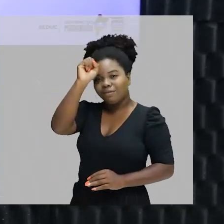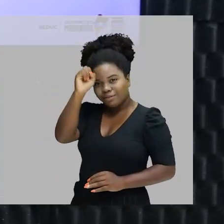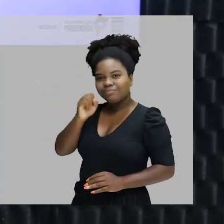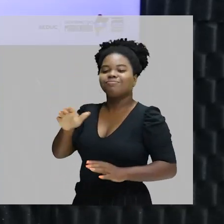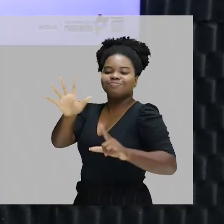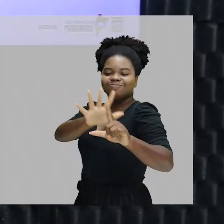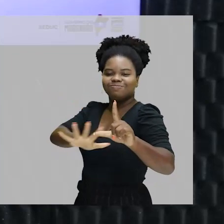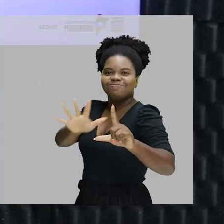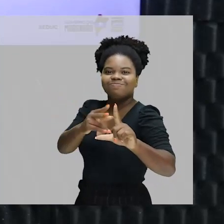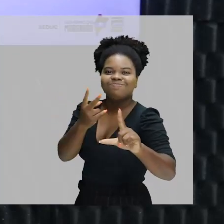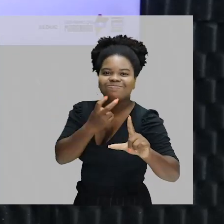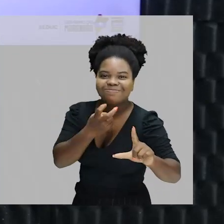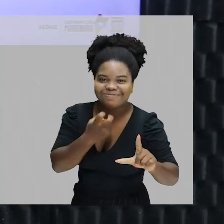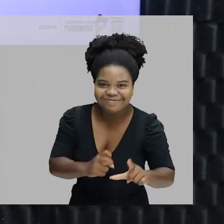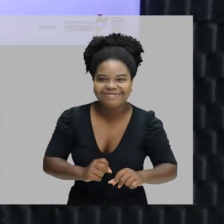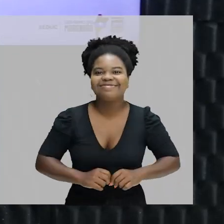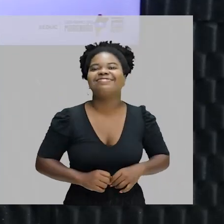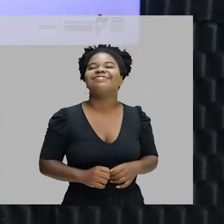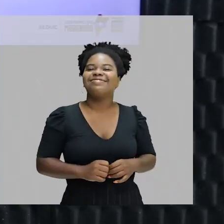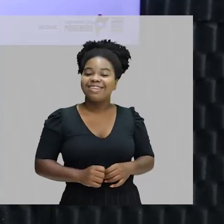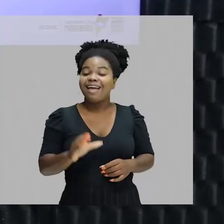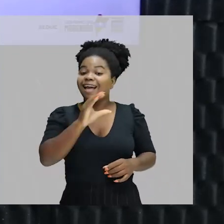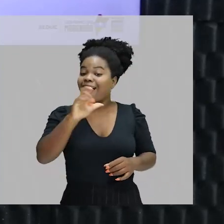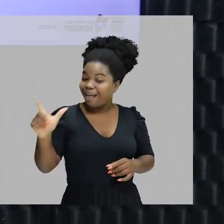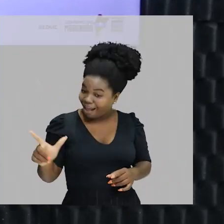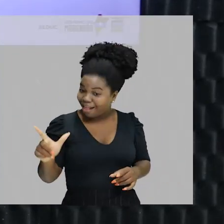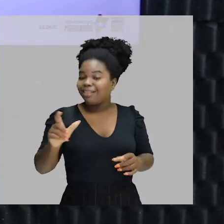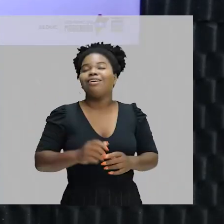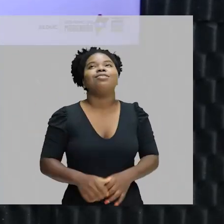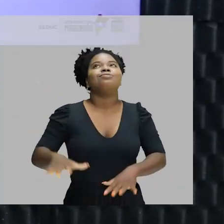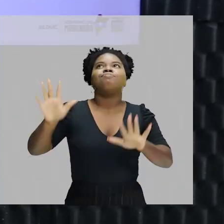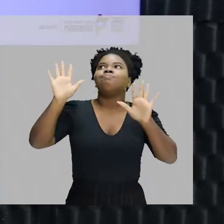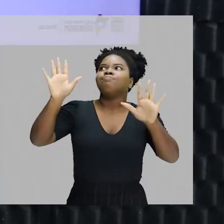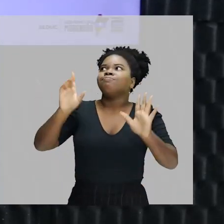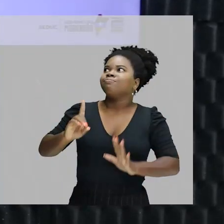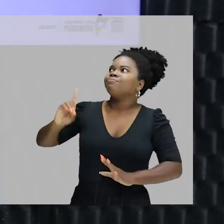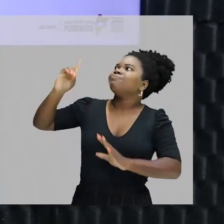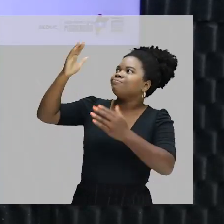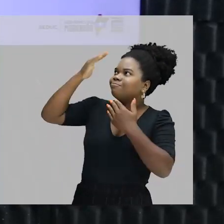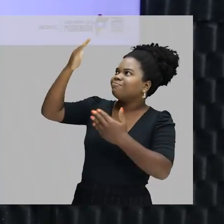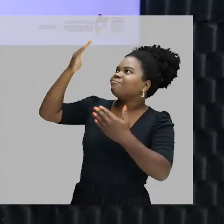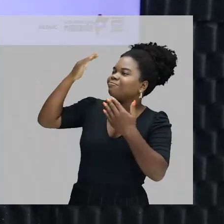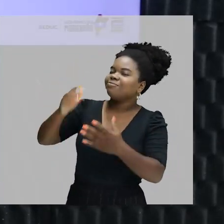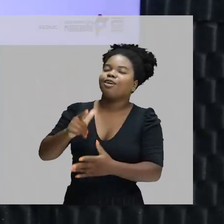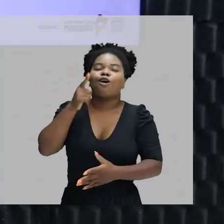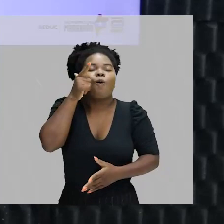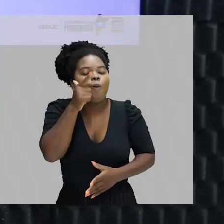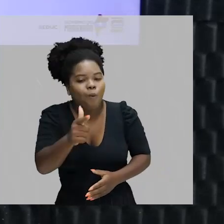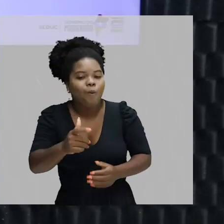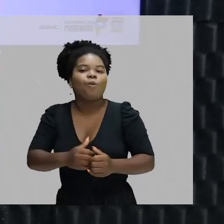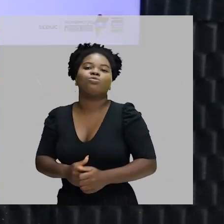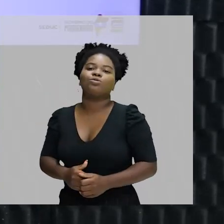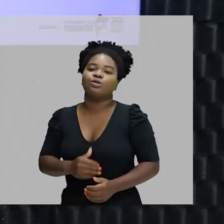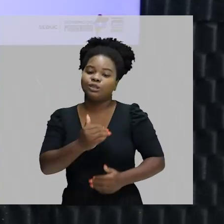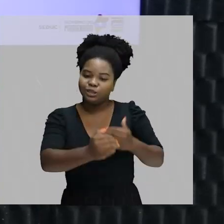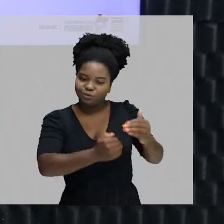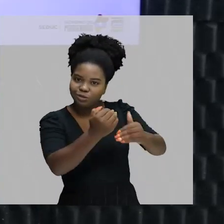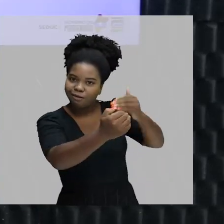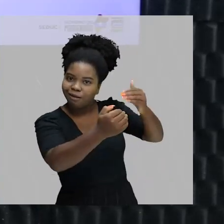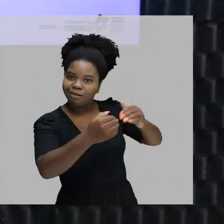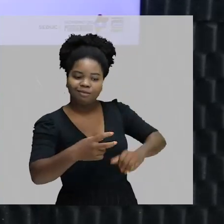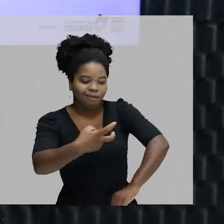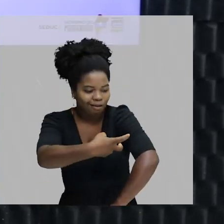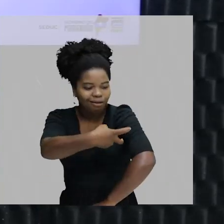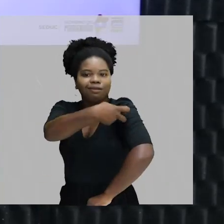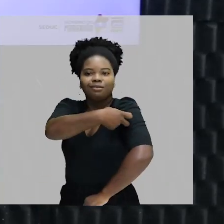da nossa plataforma Gonçalves Dias. É claro que graças a Deus, né, a gente está conseguindo com o avanço da vacinação